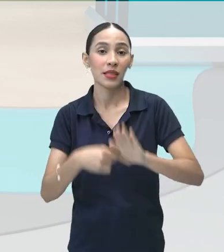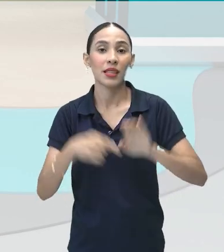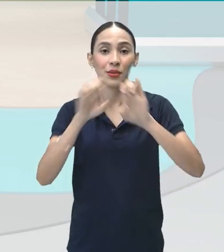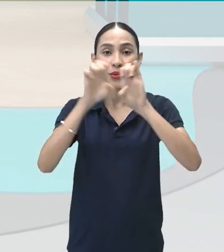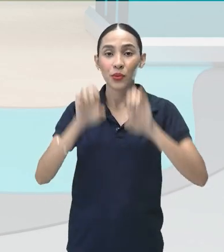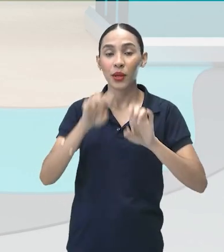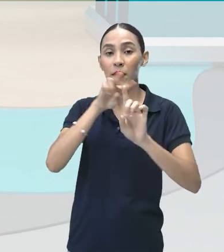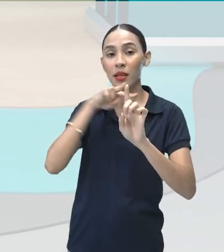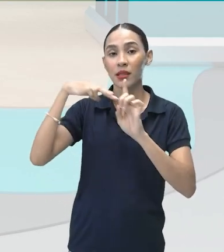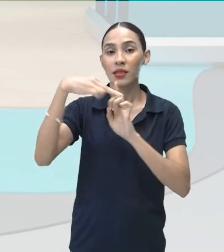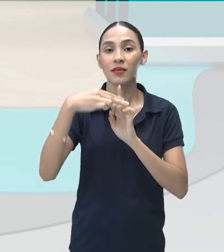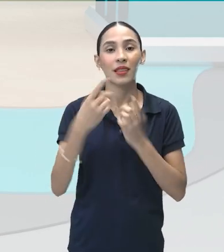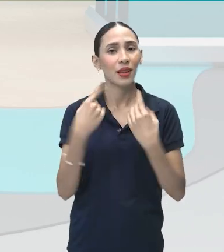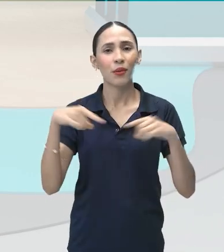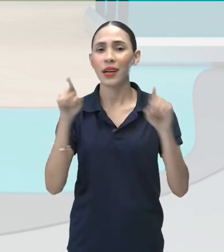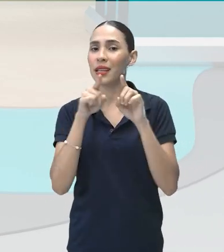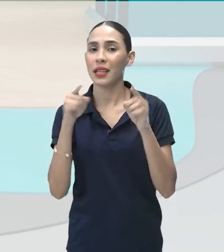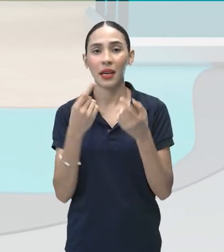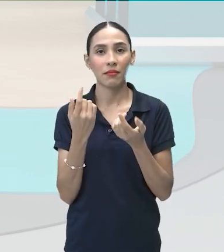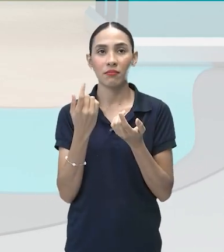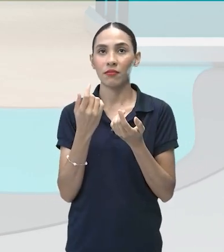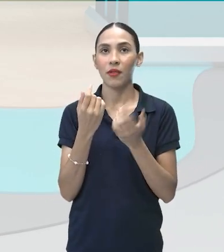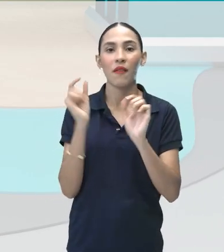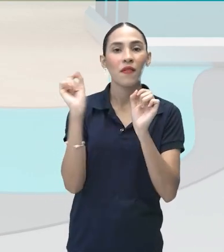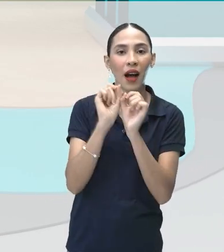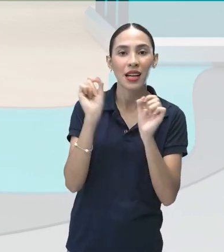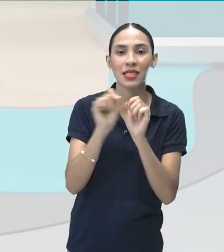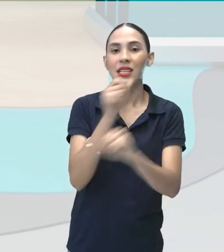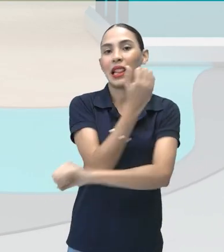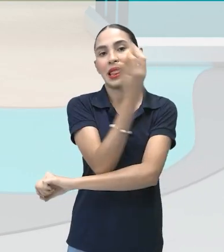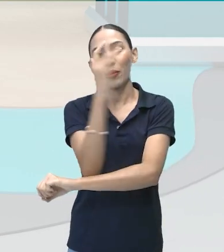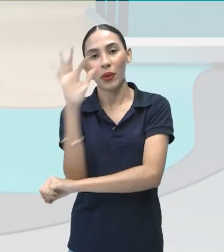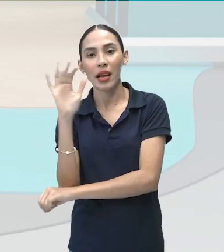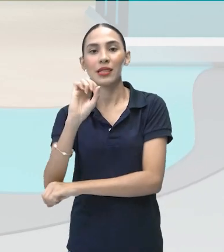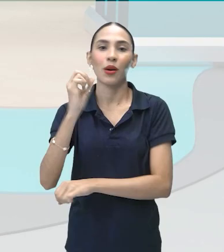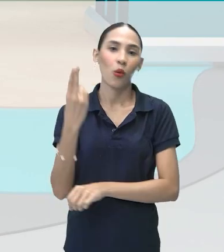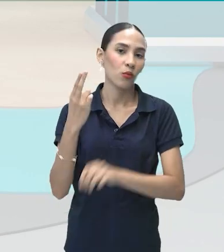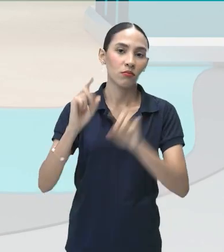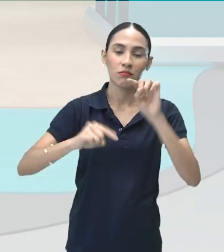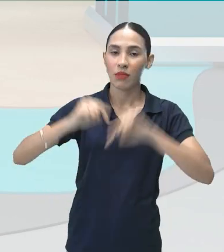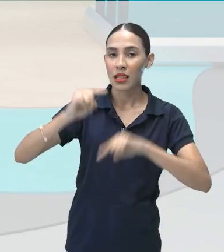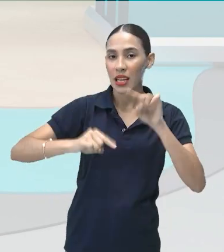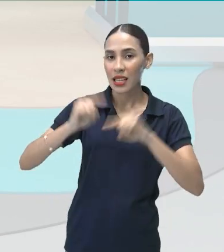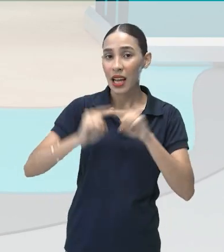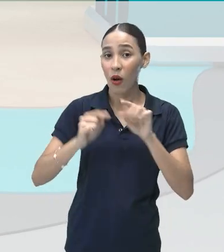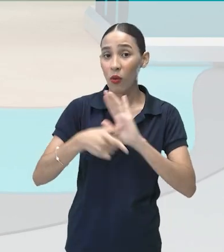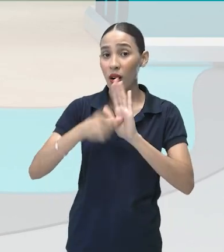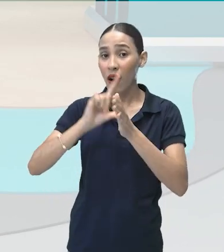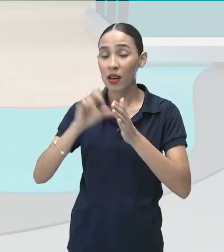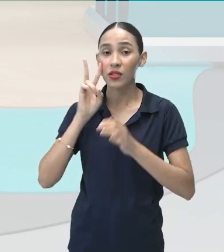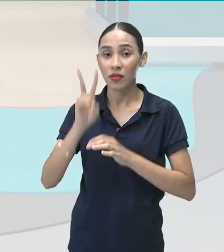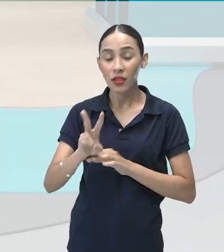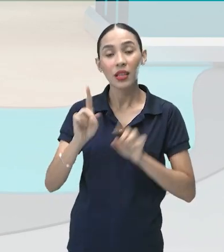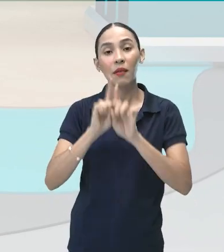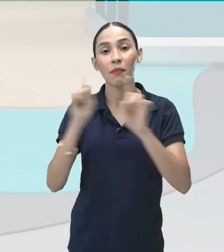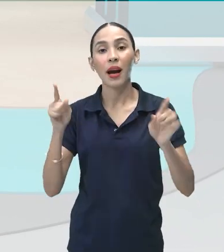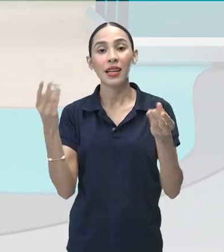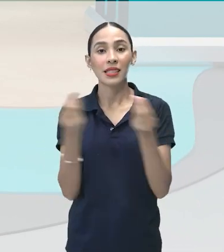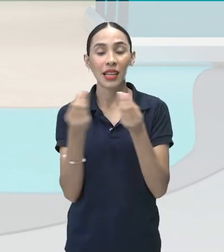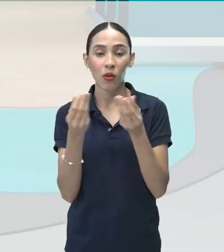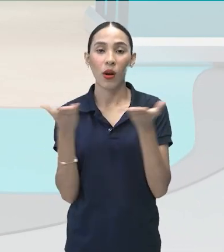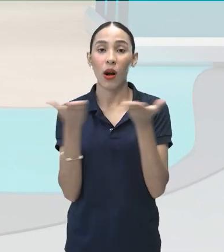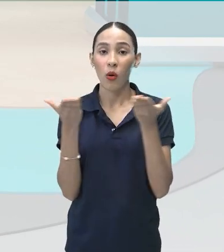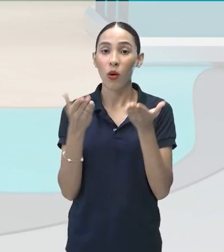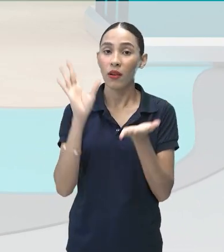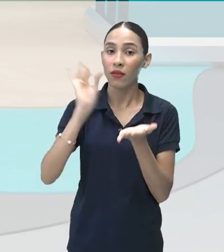seu olhar. Ele não queria mais representar a natureza ou os objetos como ele via, mas sim em sua